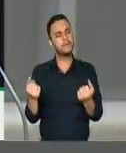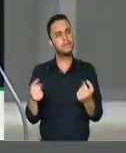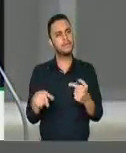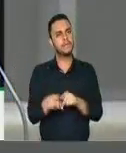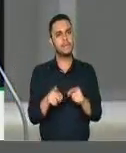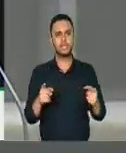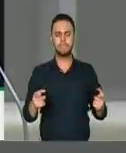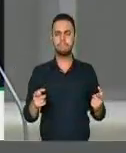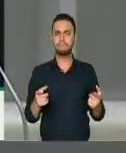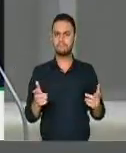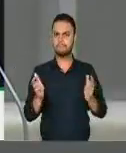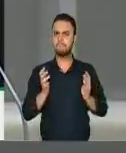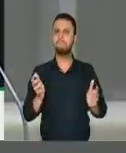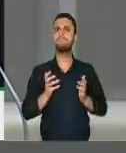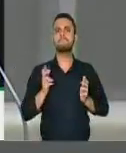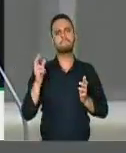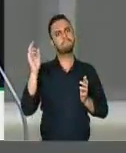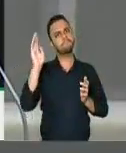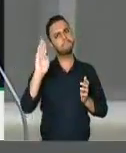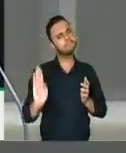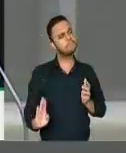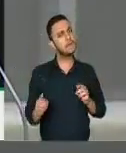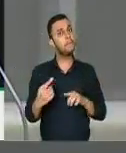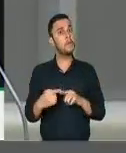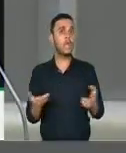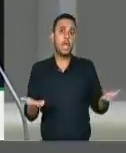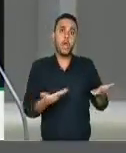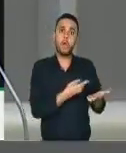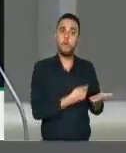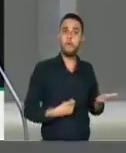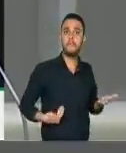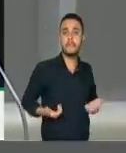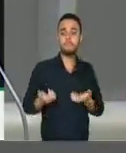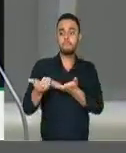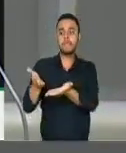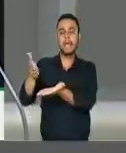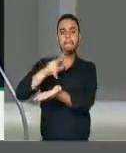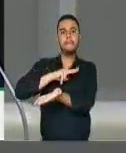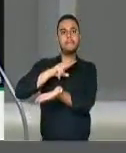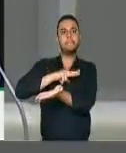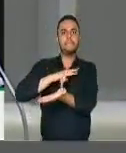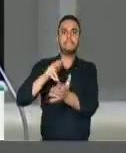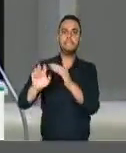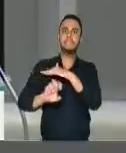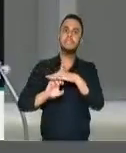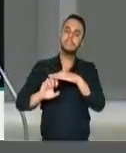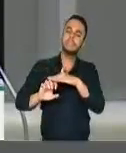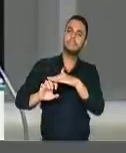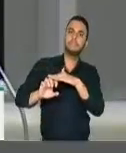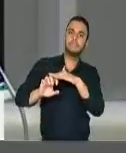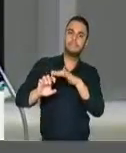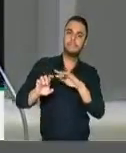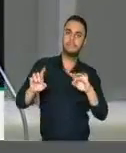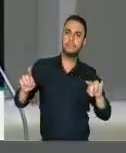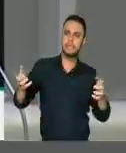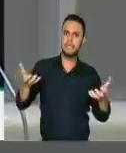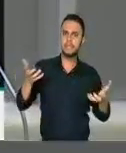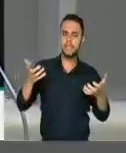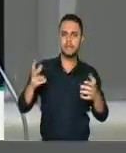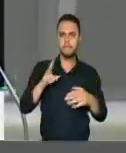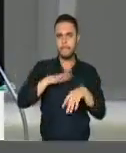riqueza nacionais que este governo entrega ao capital privado e é para fortalecer